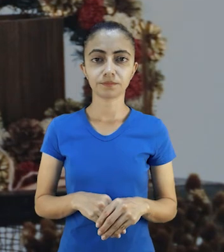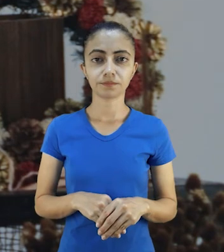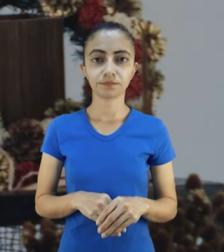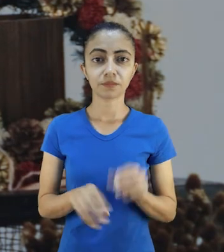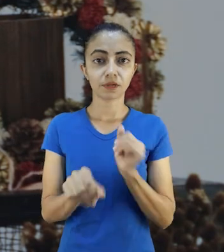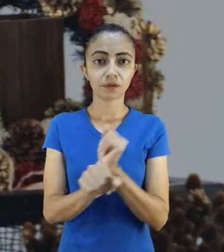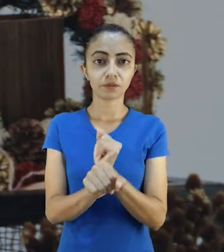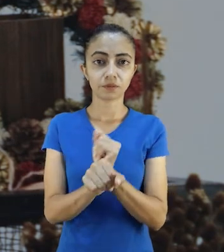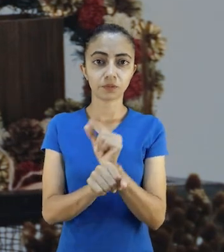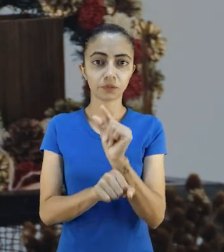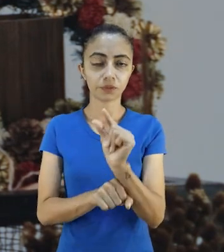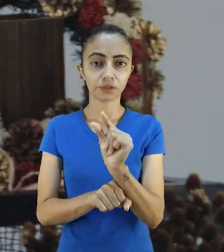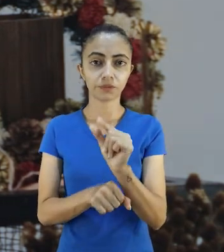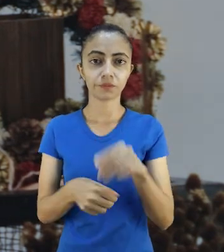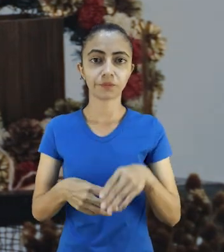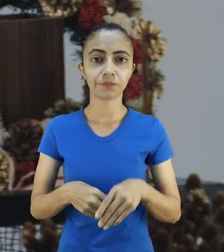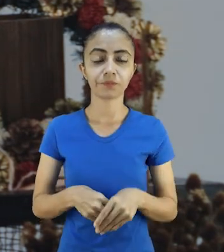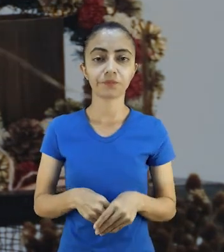Esperar um pouquinho.